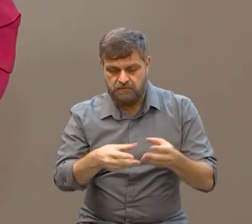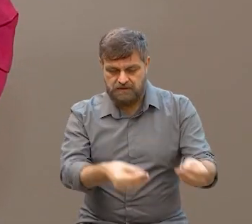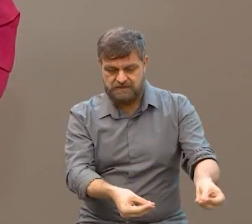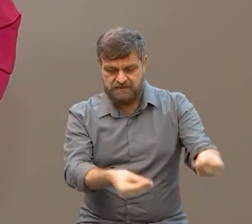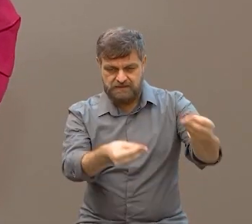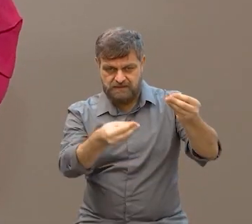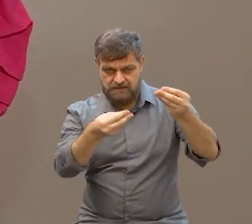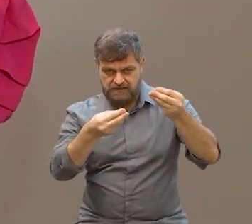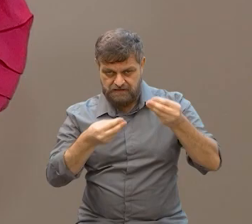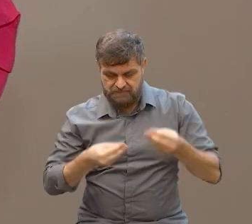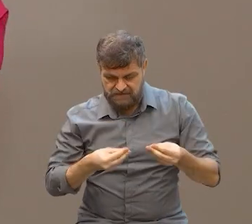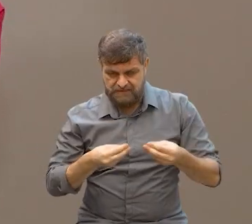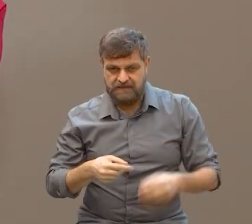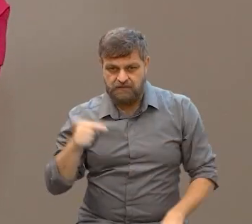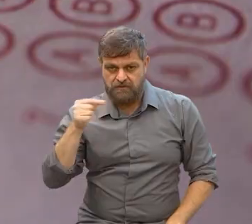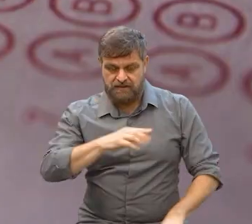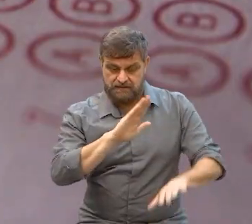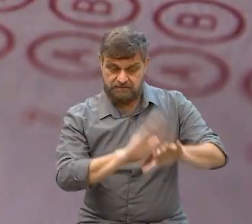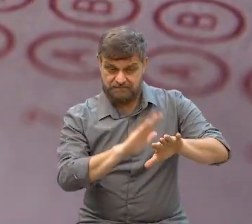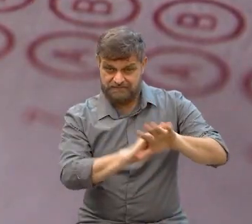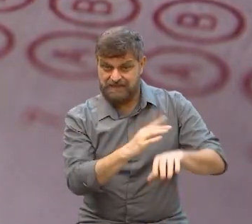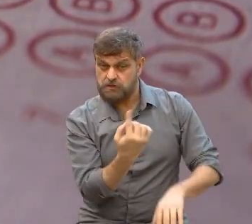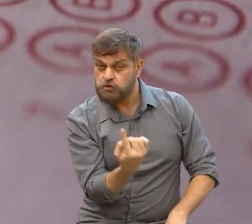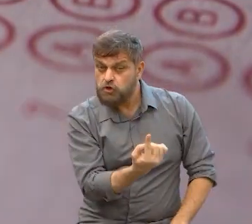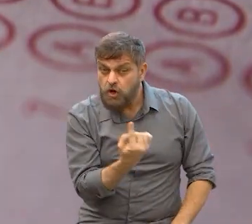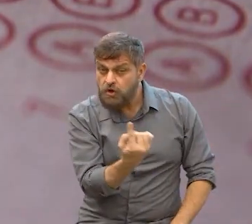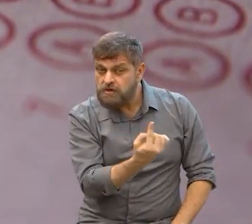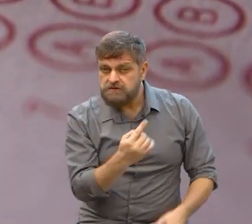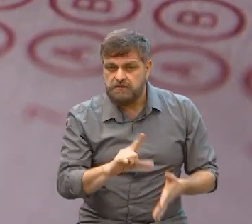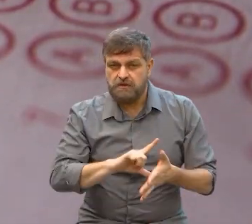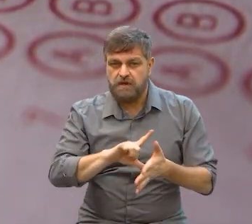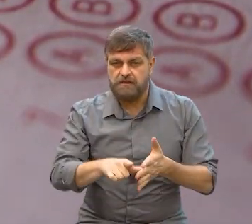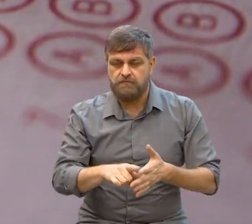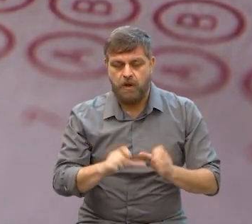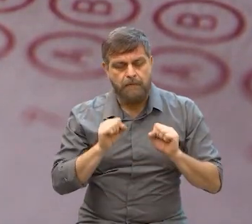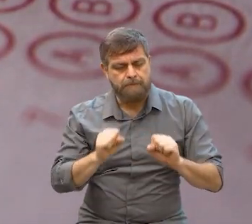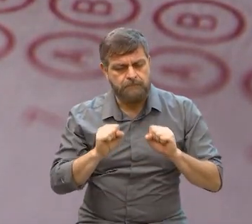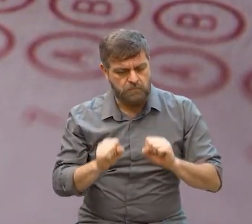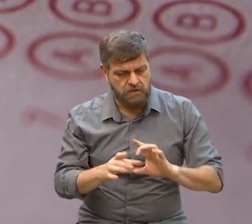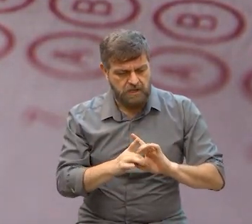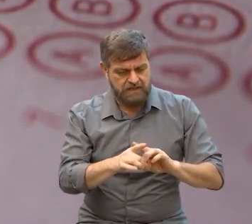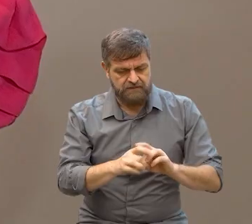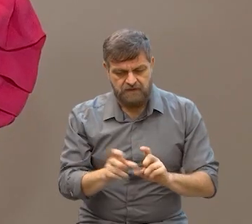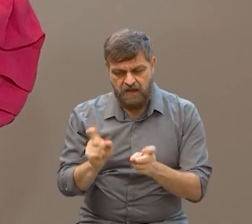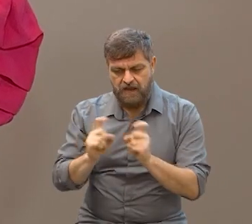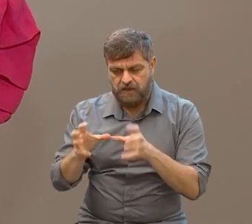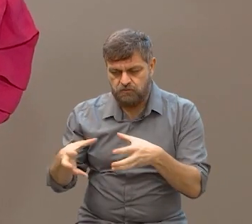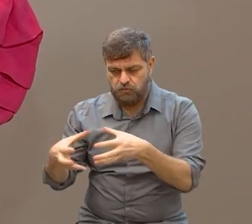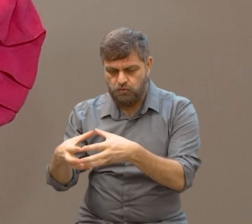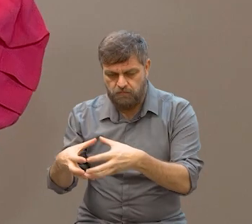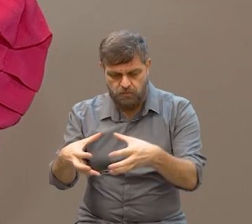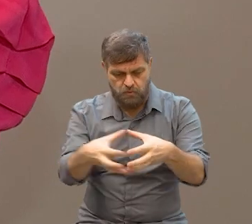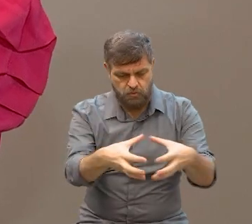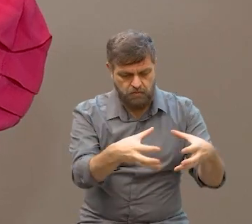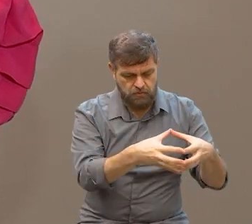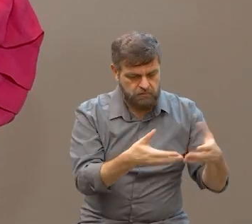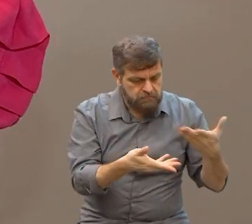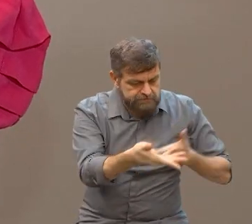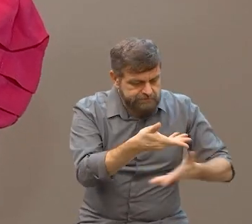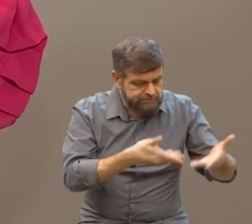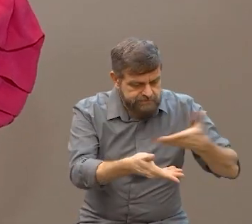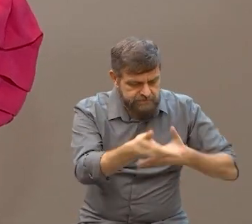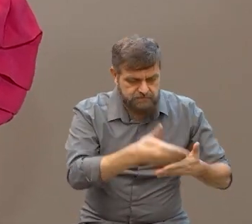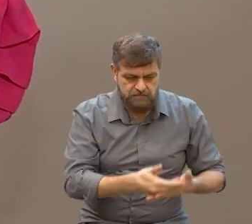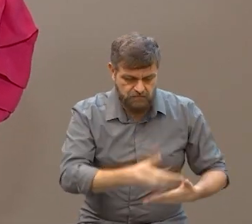entregam o gabarito que eles fazem sozinhos, e depois permito que eles se reúnam em grupo, discutam